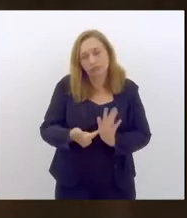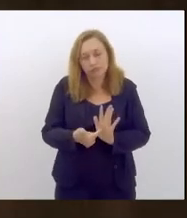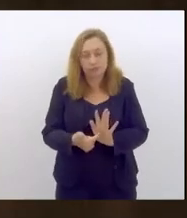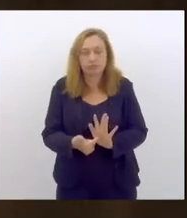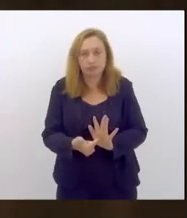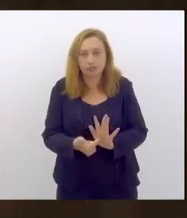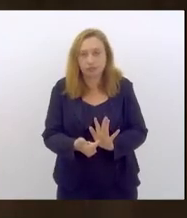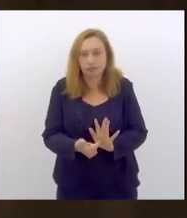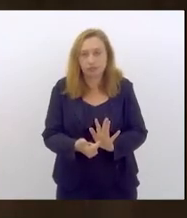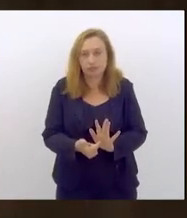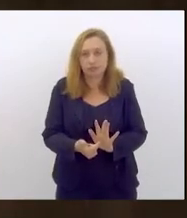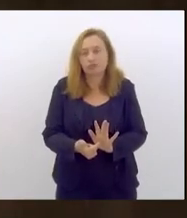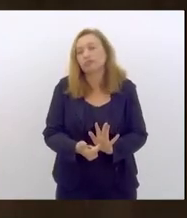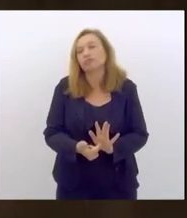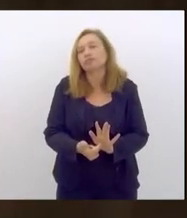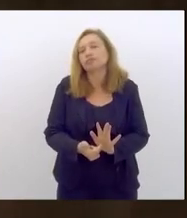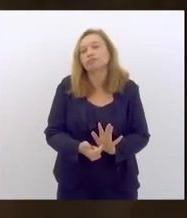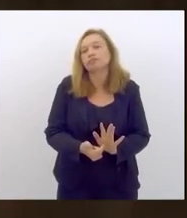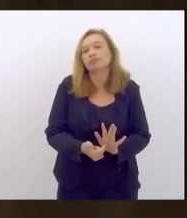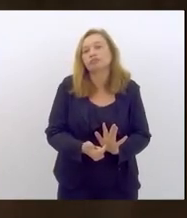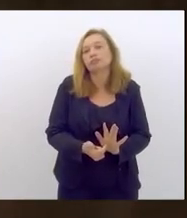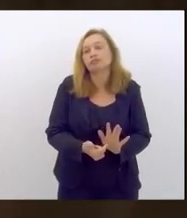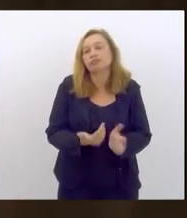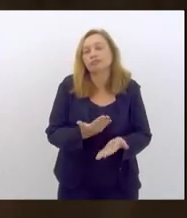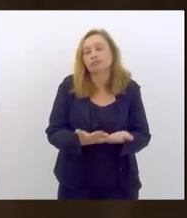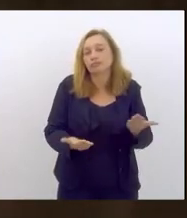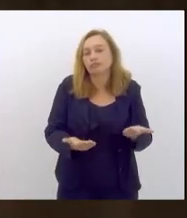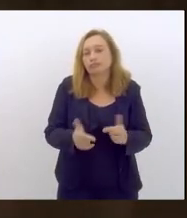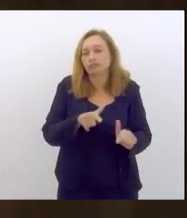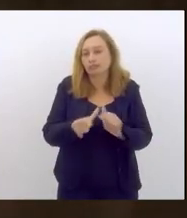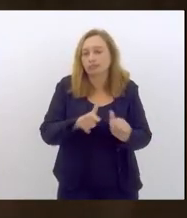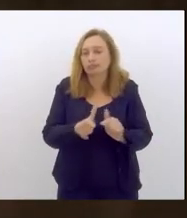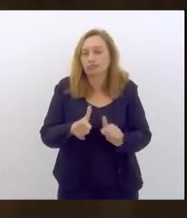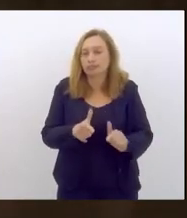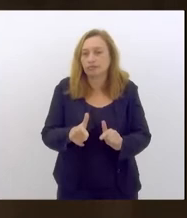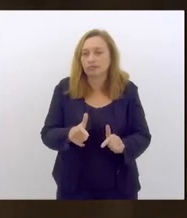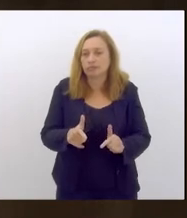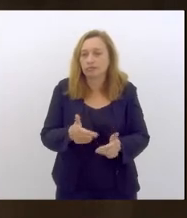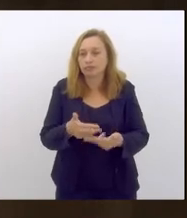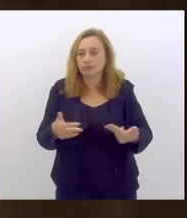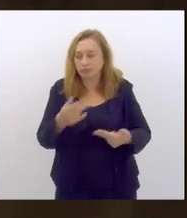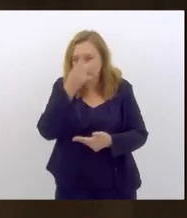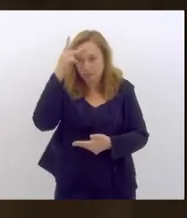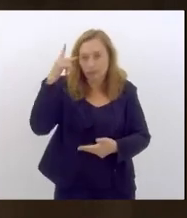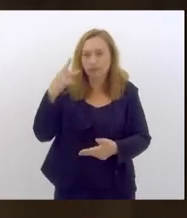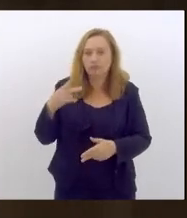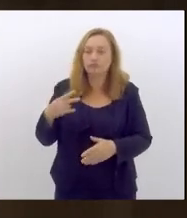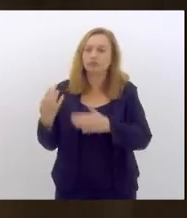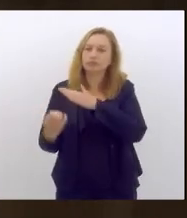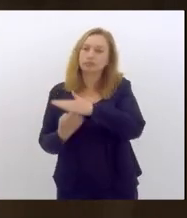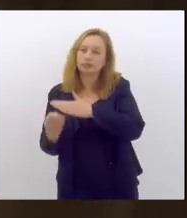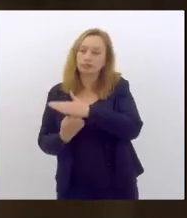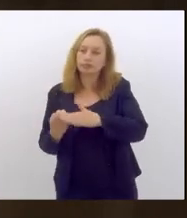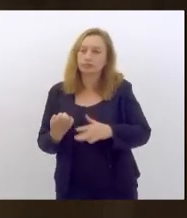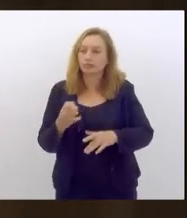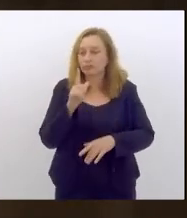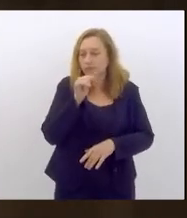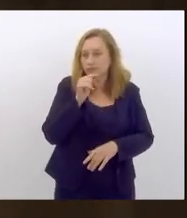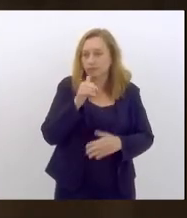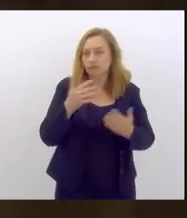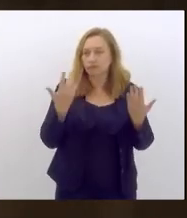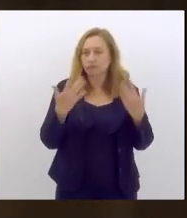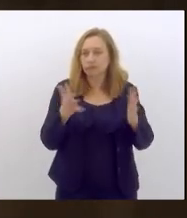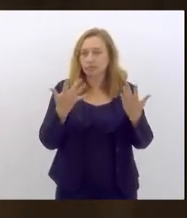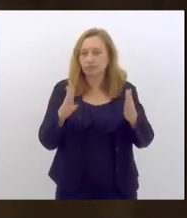mesmos, não representem a perda de empregos de cedaianos e cedaianas. Por isso, a minha saudação aos trabalhadores